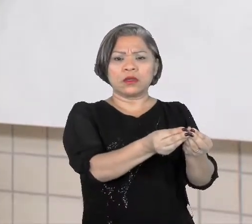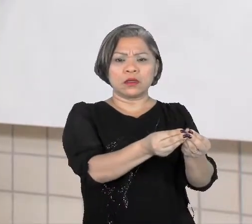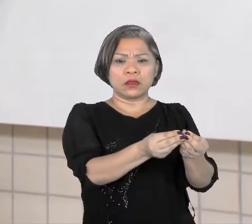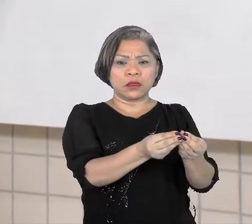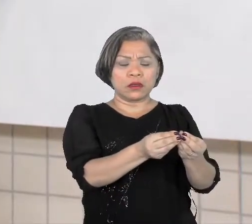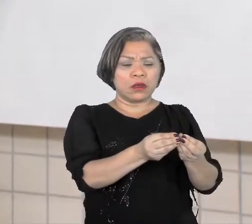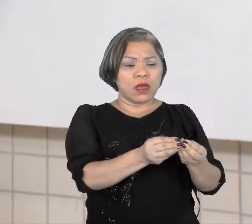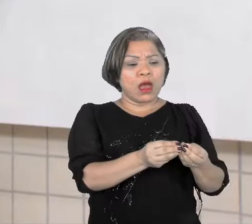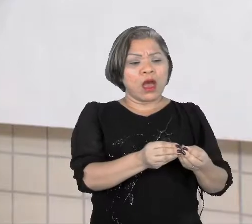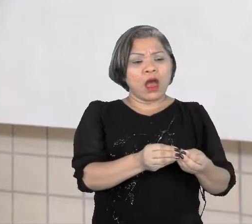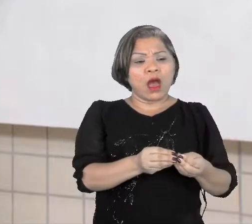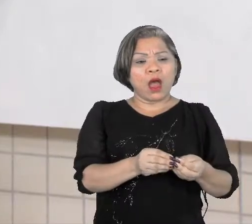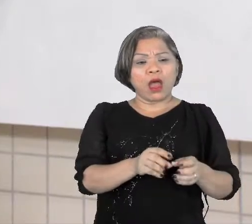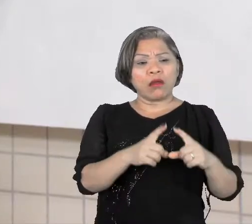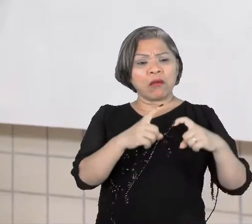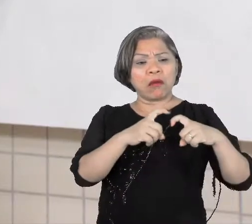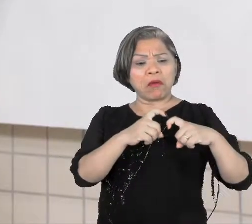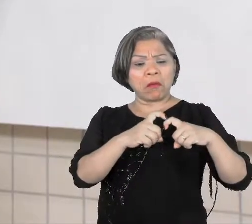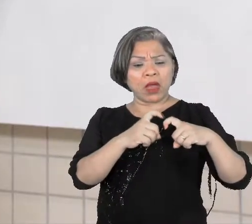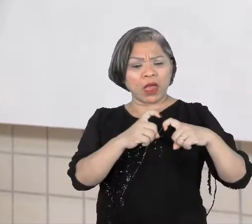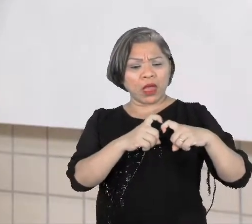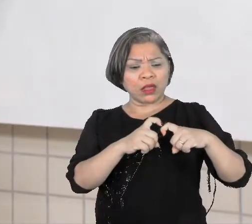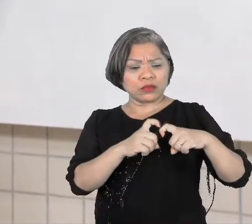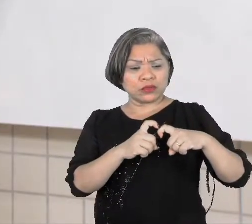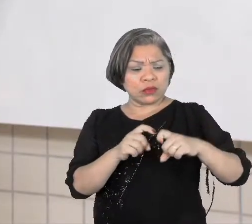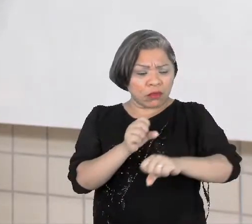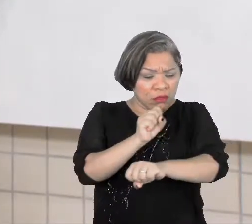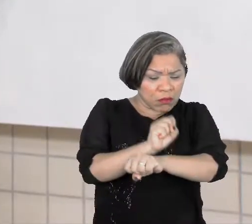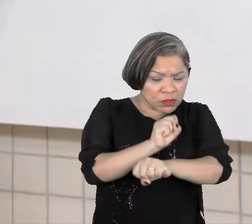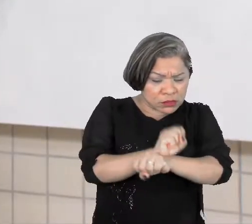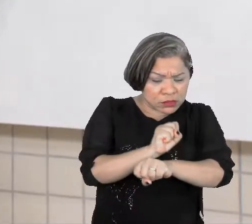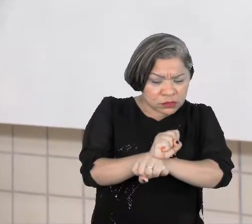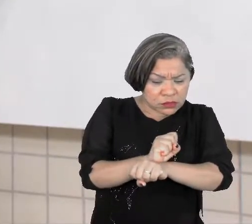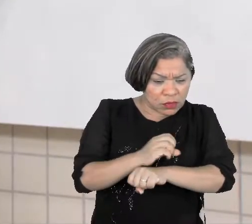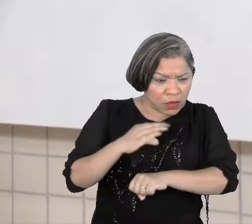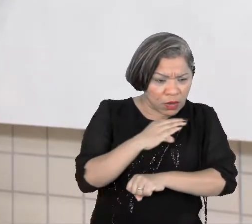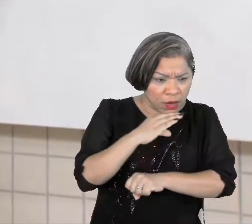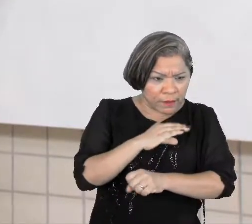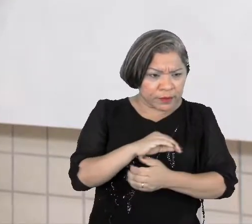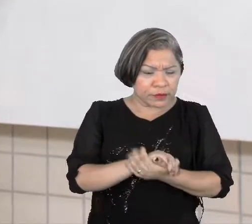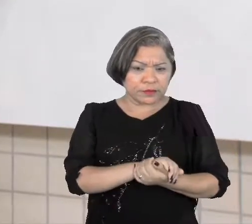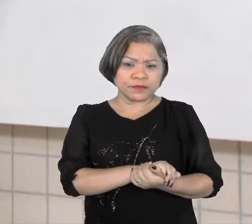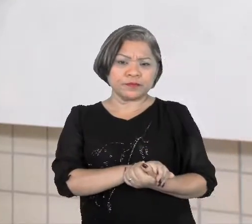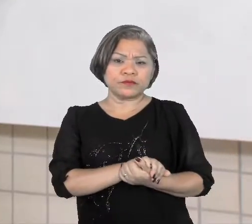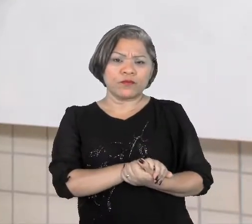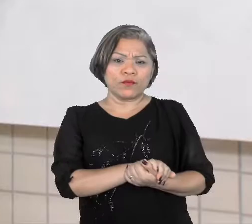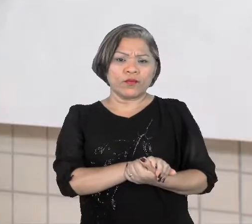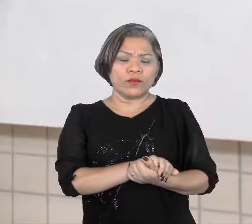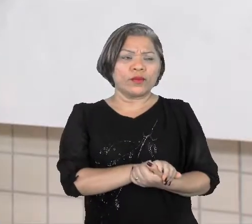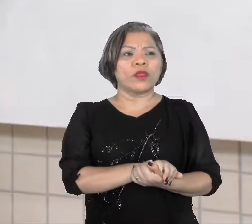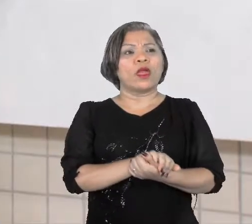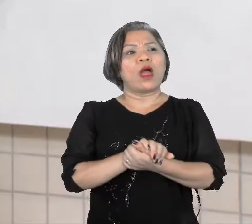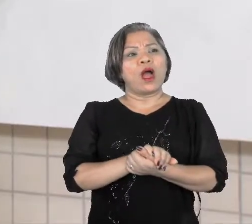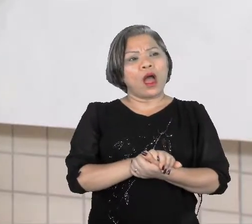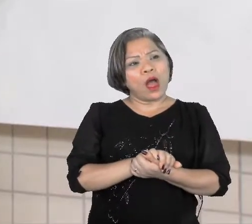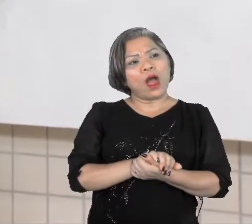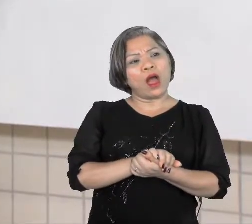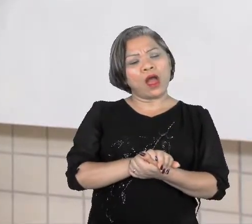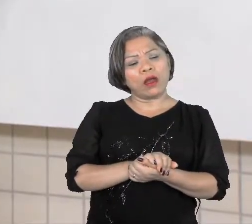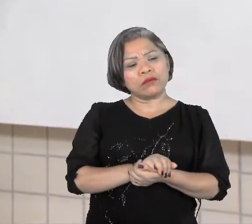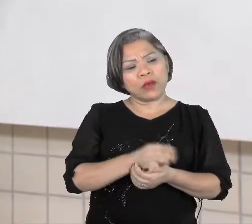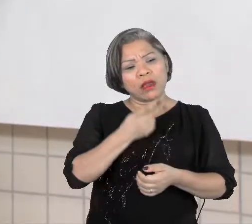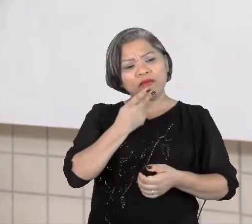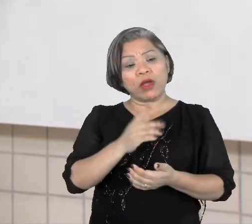segundos, o médico falou, o seu açúcar estava bem alto durante o final do